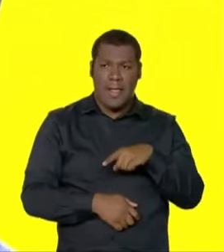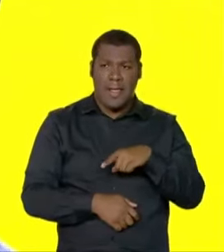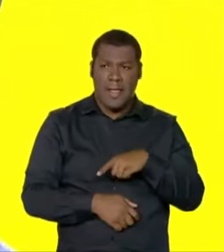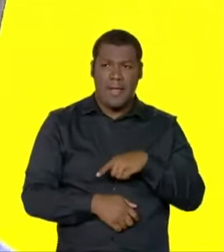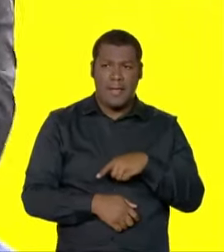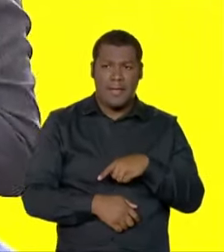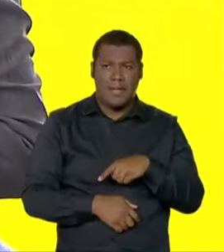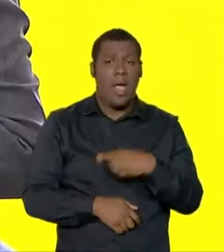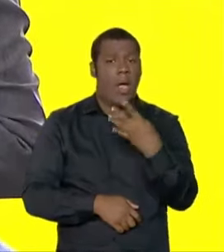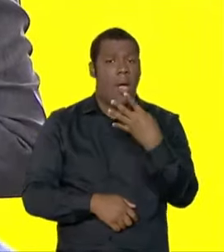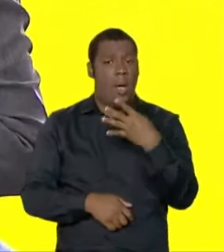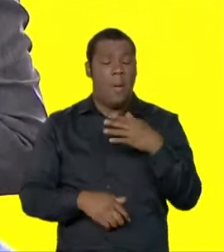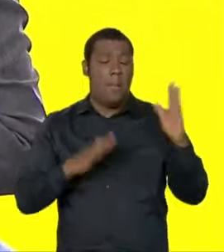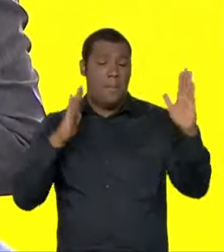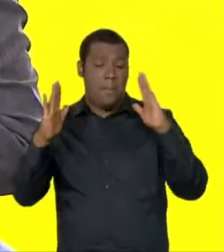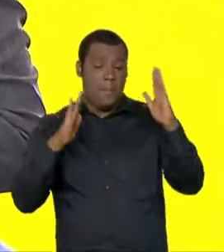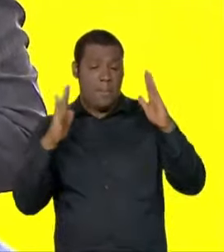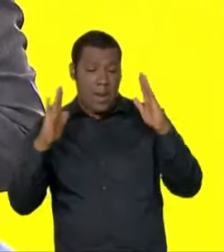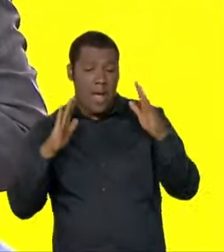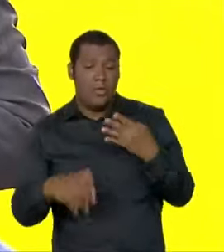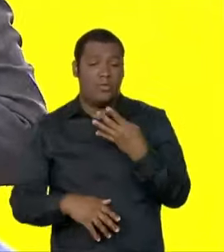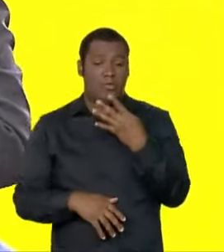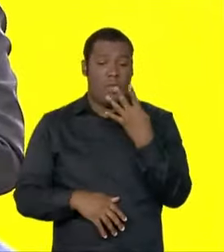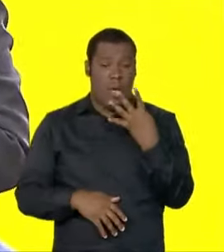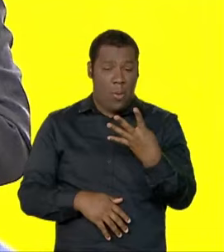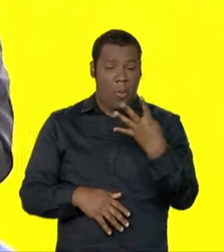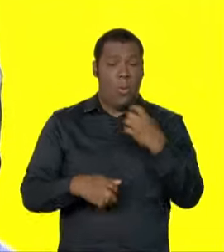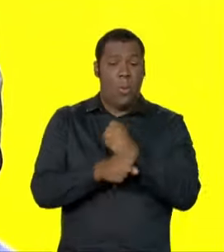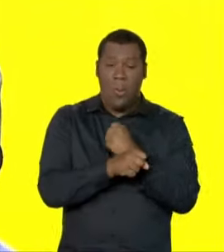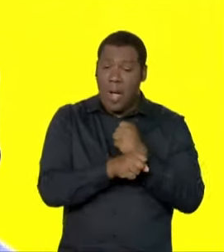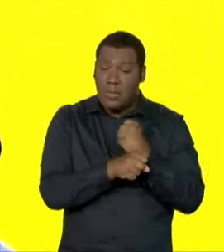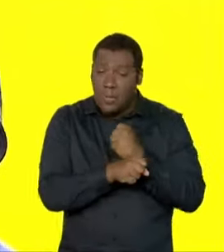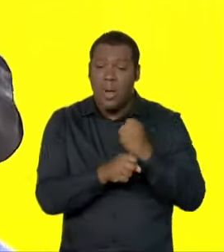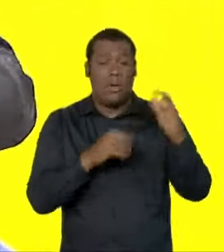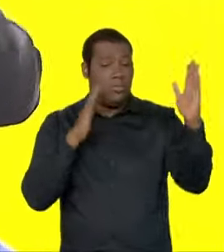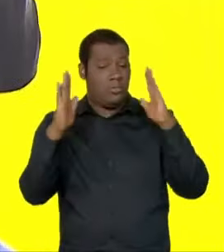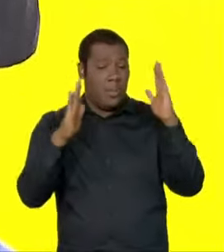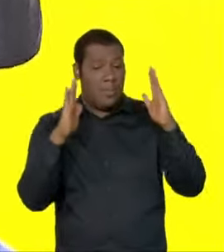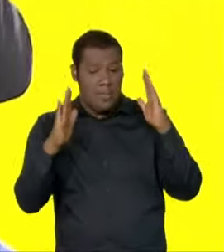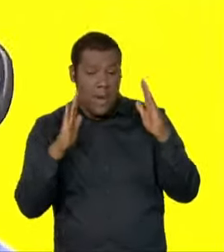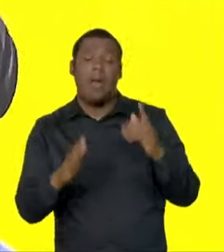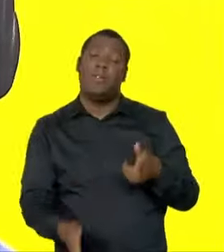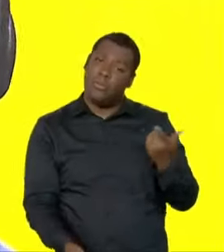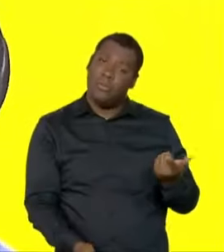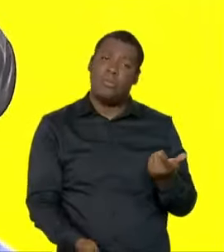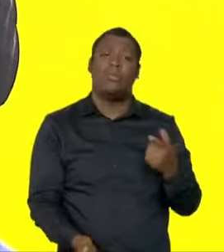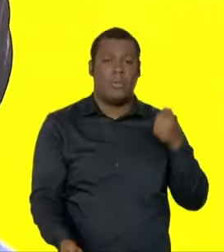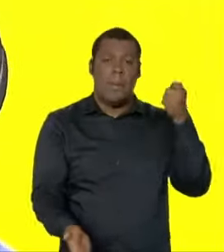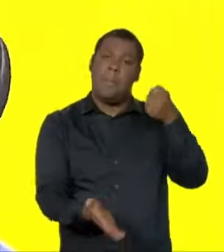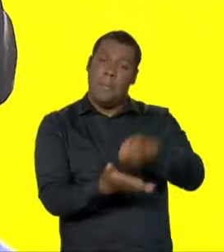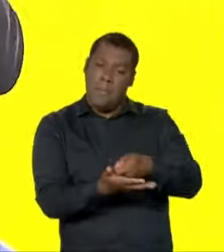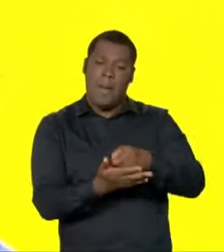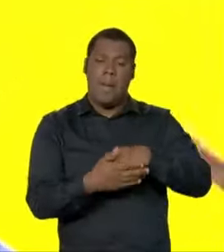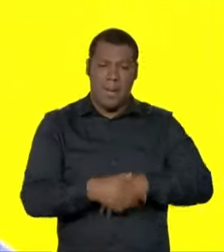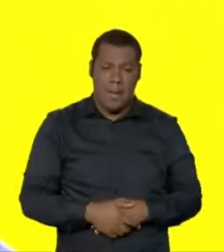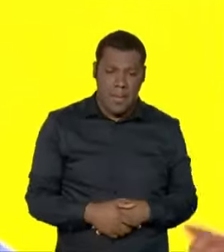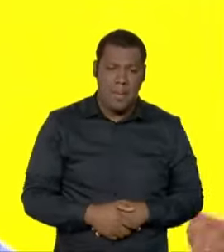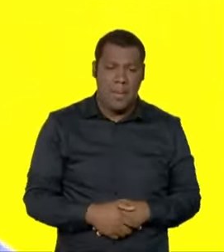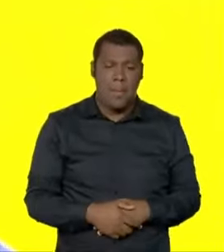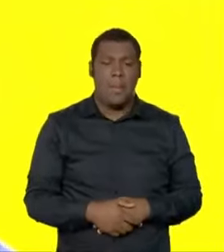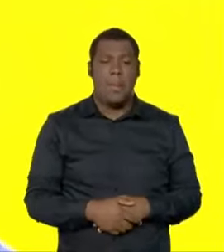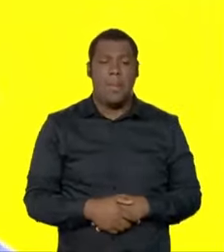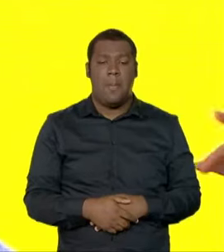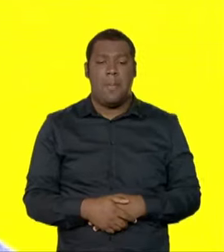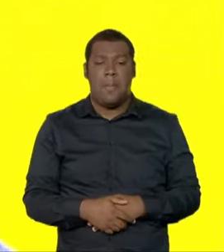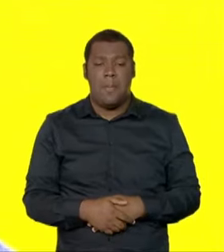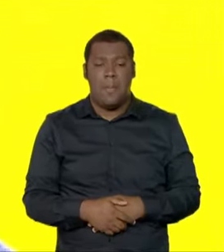equivaler a um pouco mais de 1% ao mês. Portanto, é possível, isso aqui equivale a menos da metade do que o mercado hoje oferece para essas